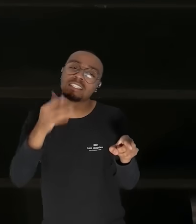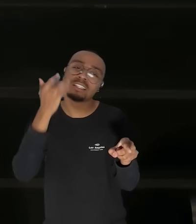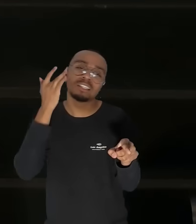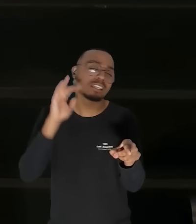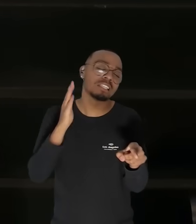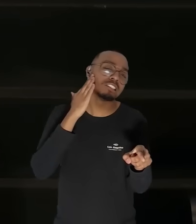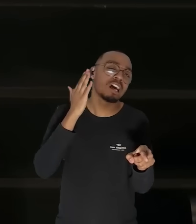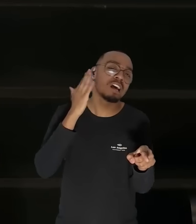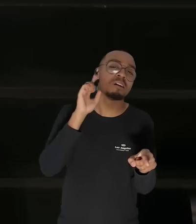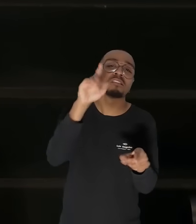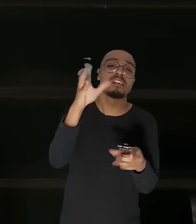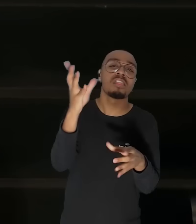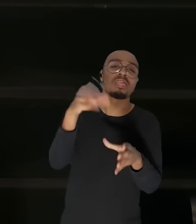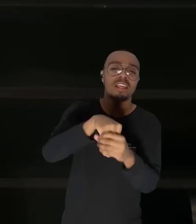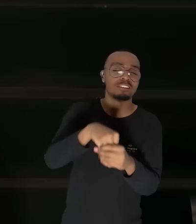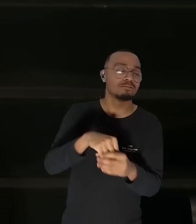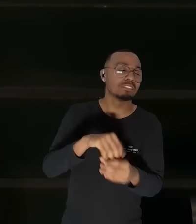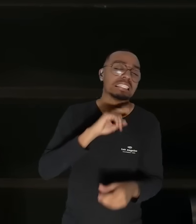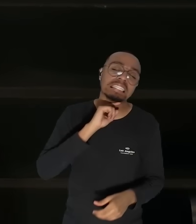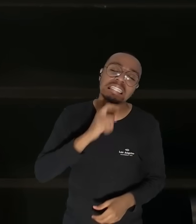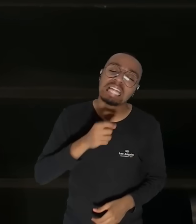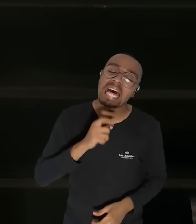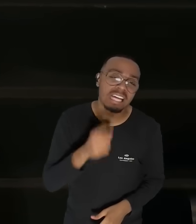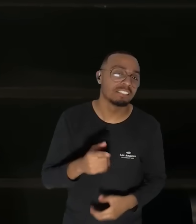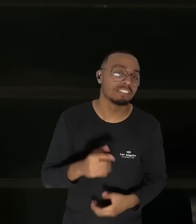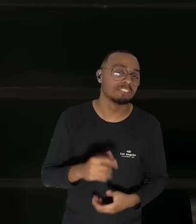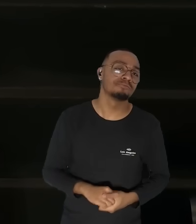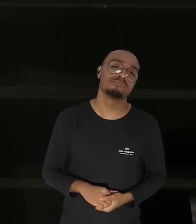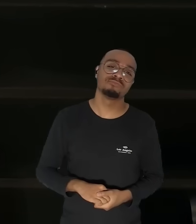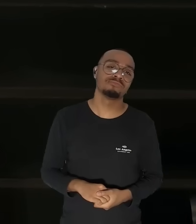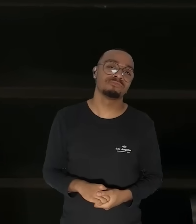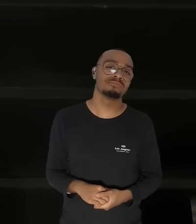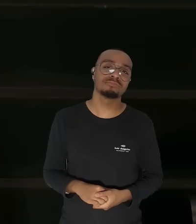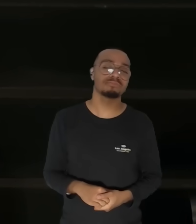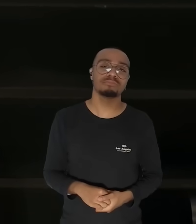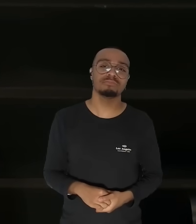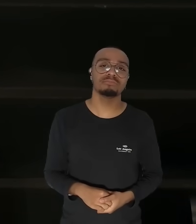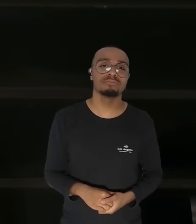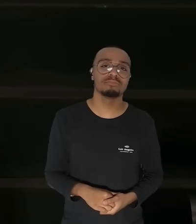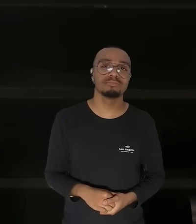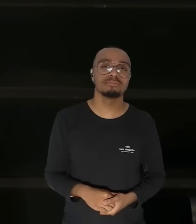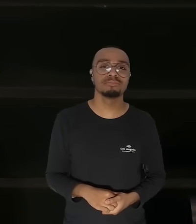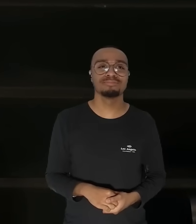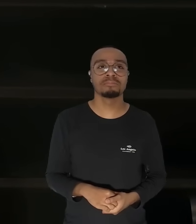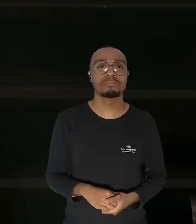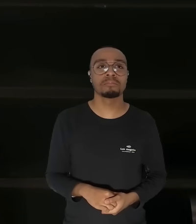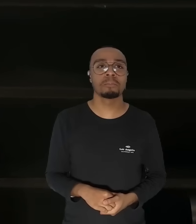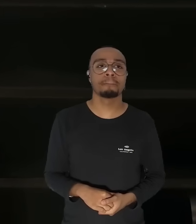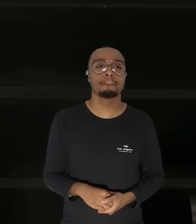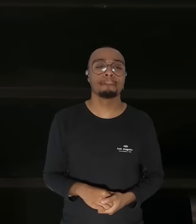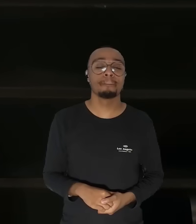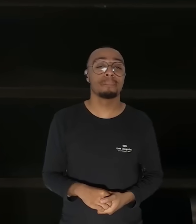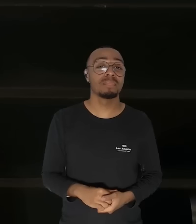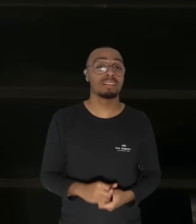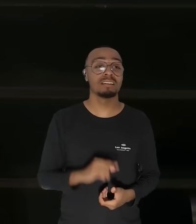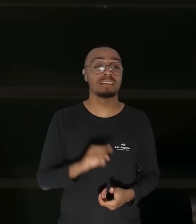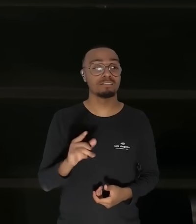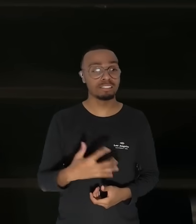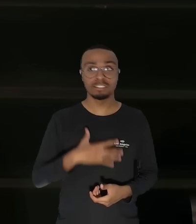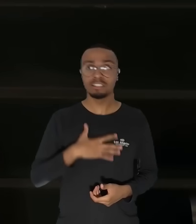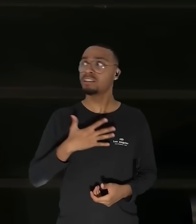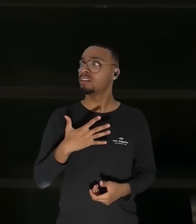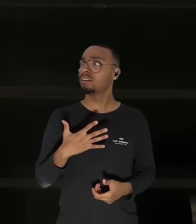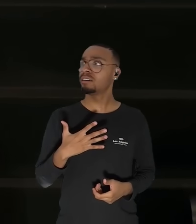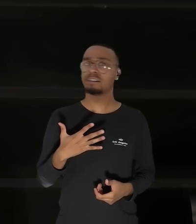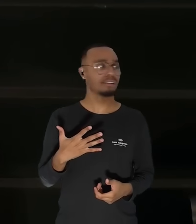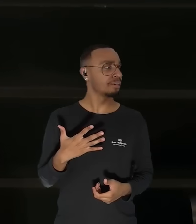você. Ninguém. Ninguém. E de repente você está numa tempestade assustadora,